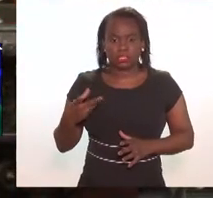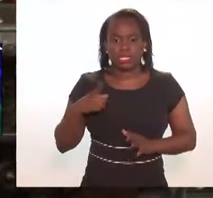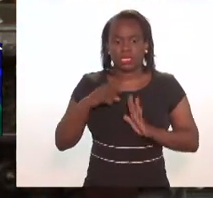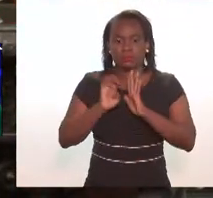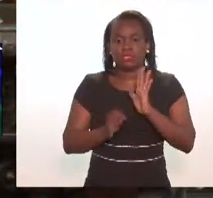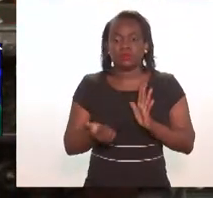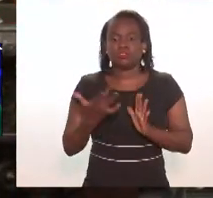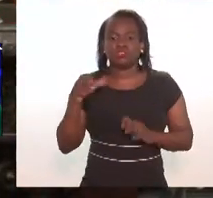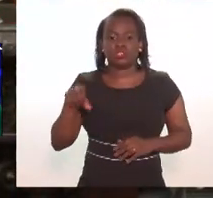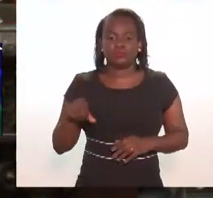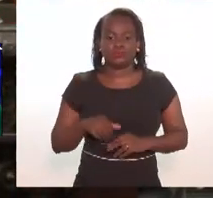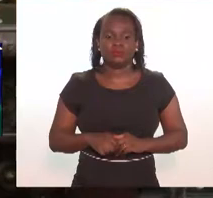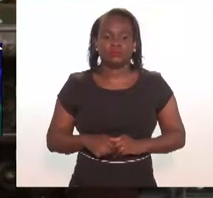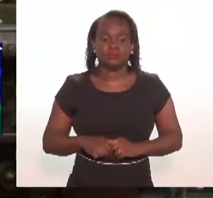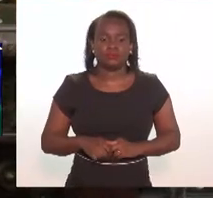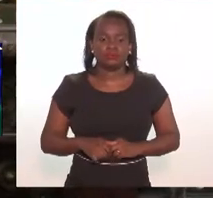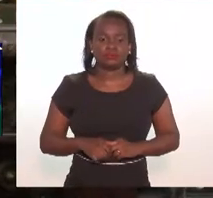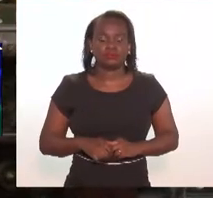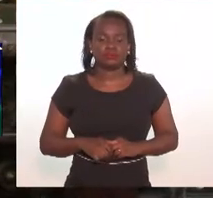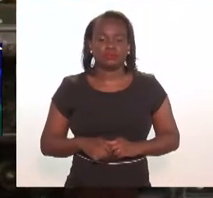emendas.